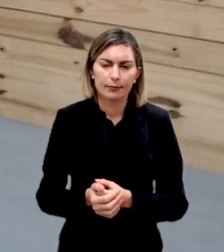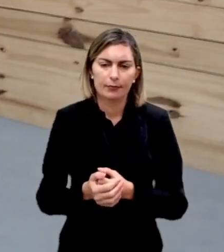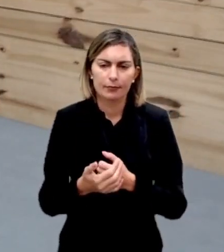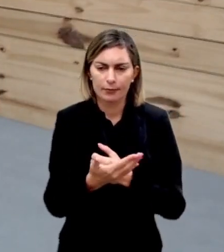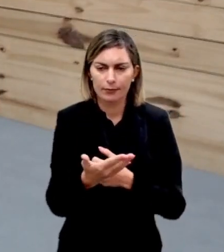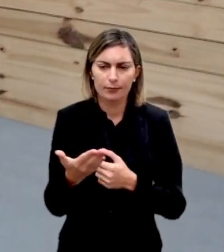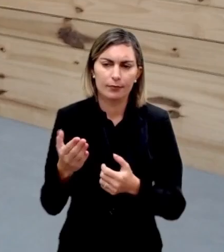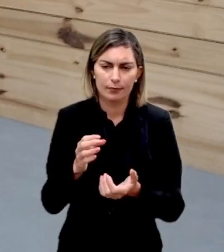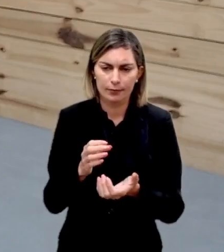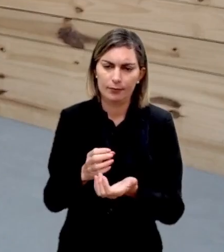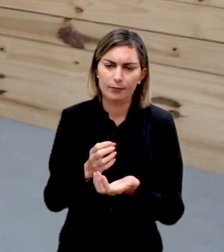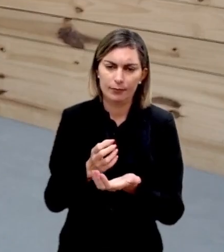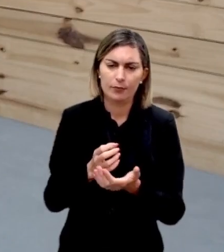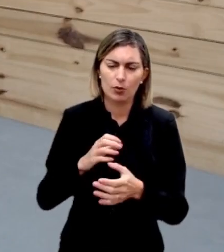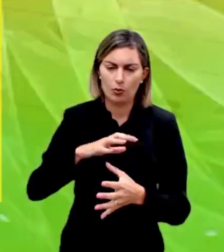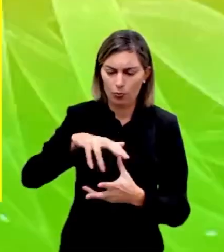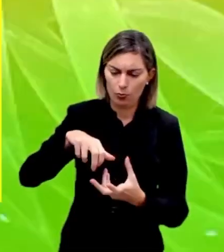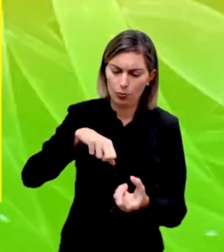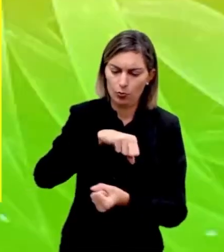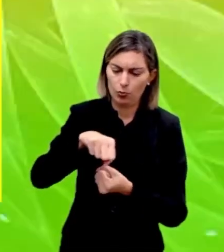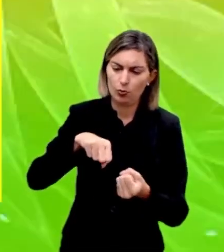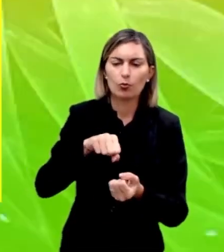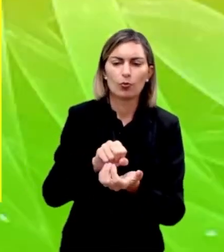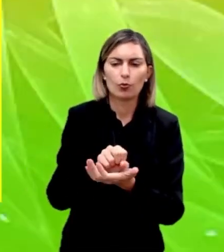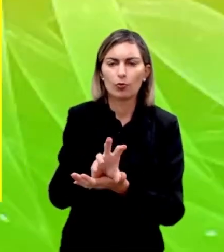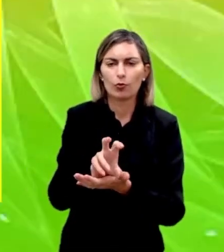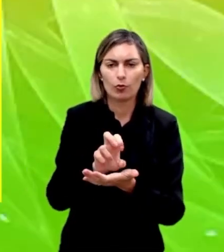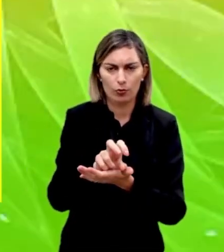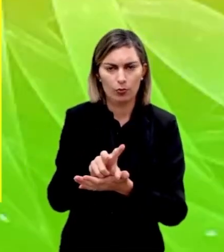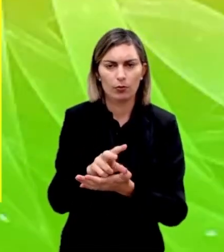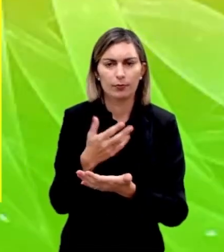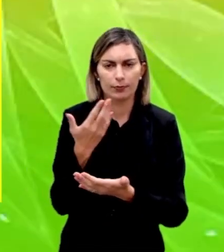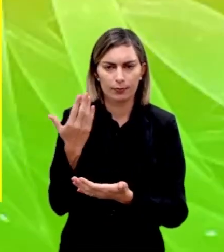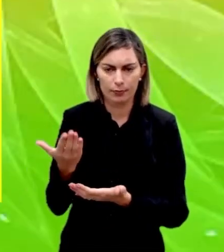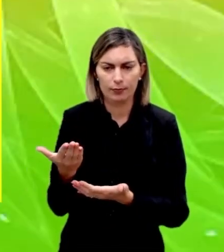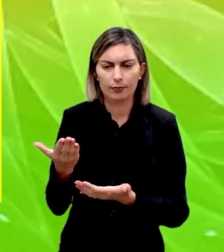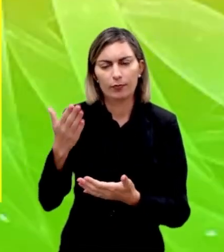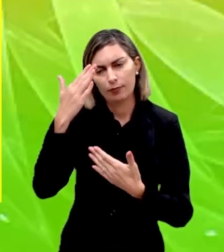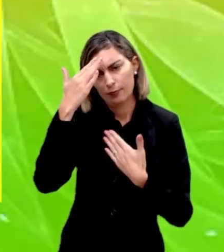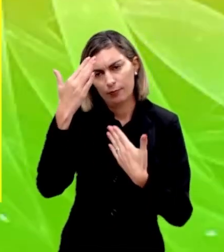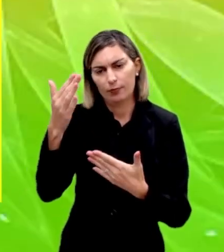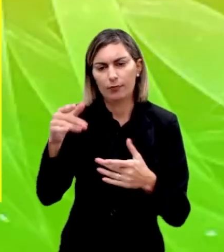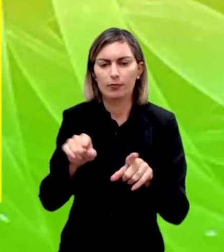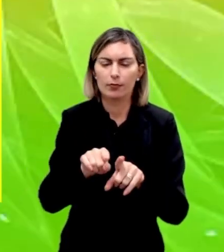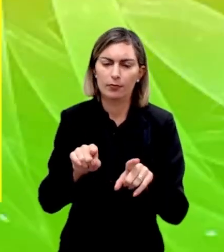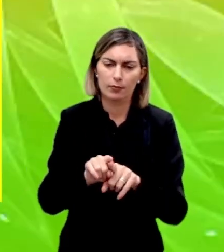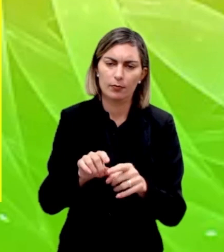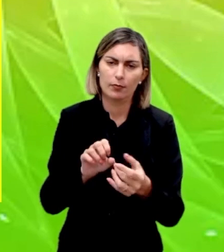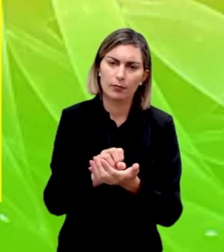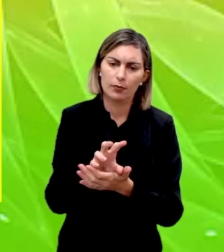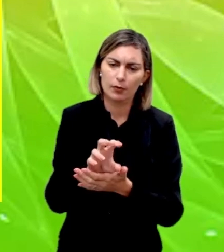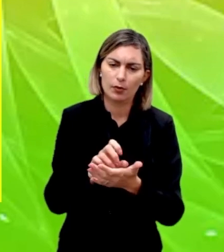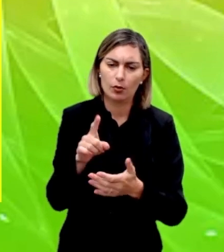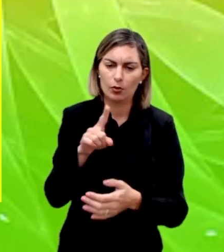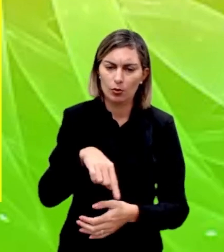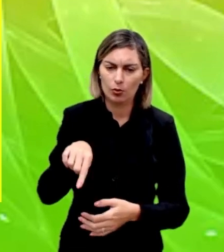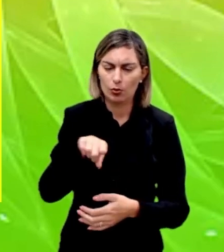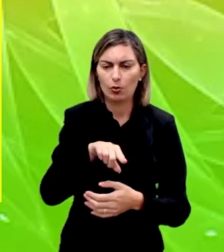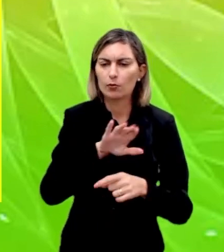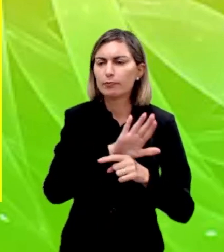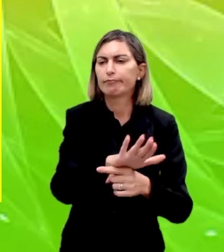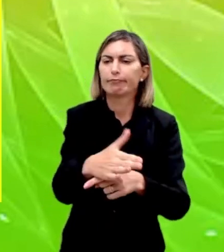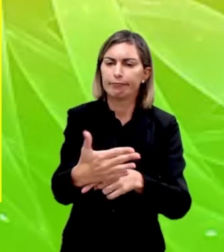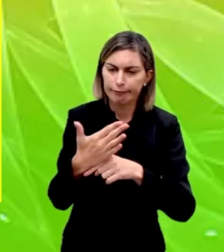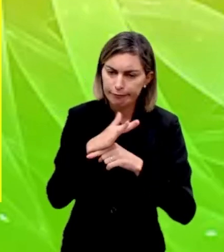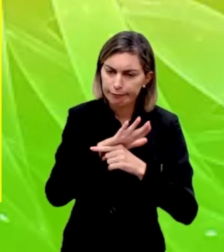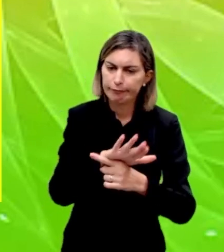a ET Sustentável da ETEPAC, né? Agradecer também a ETEPAC e os nossos